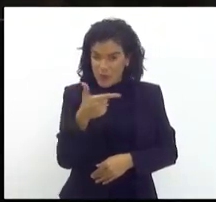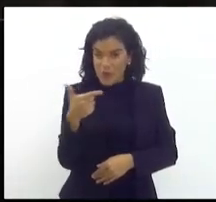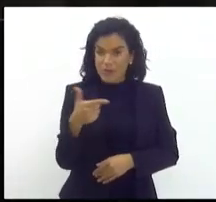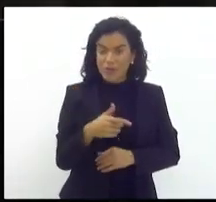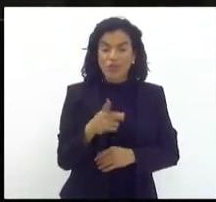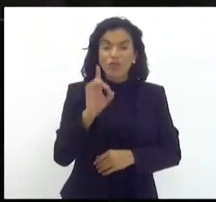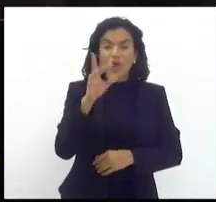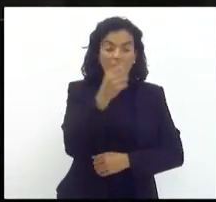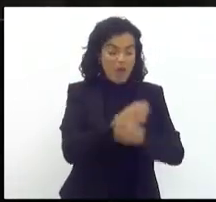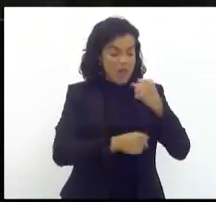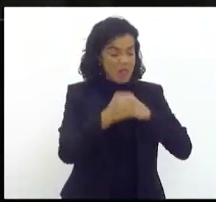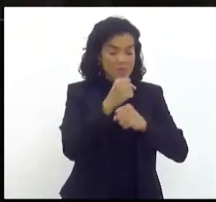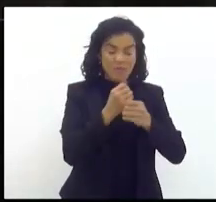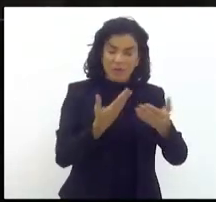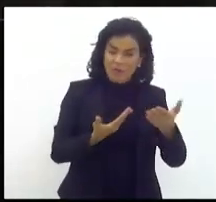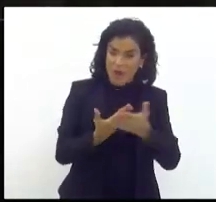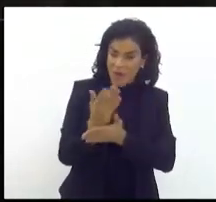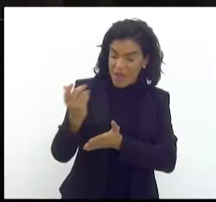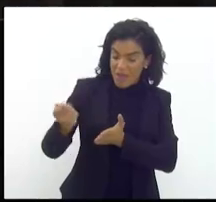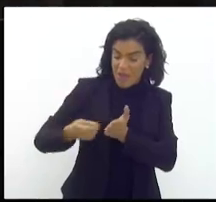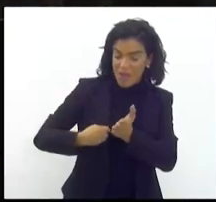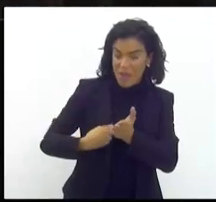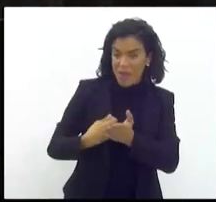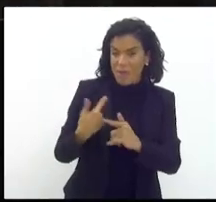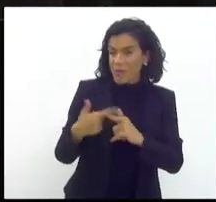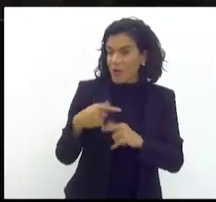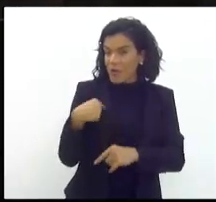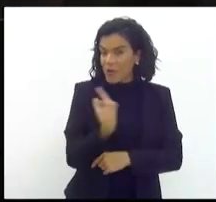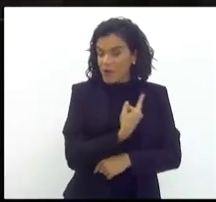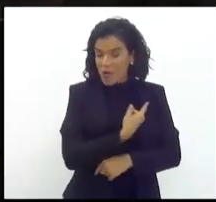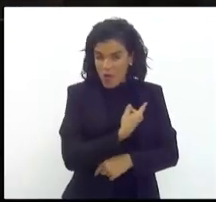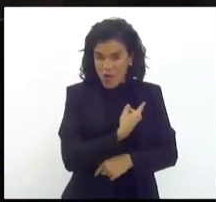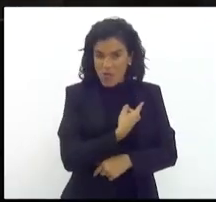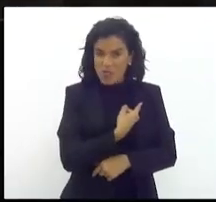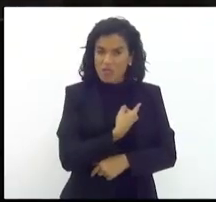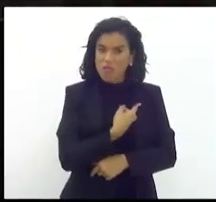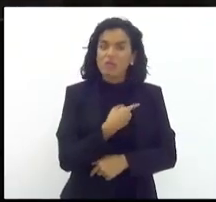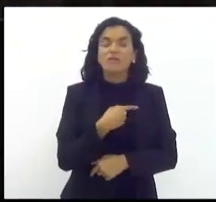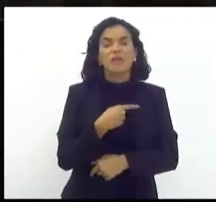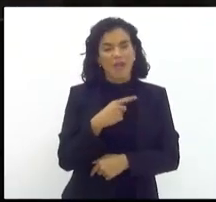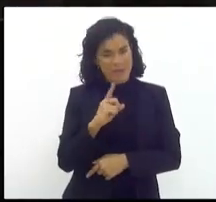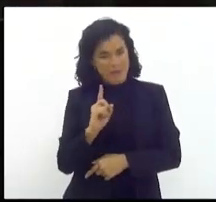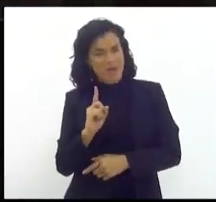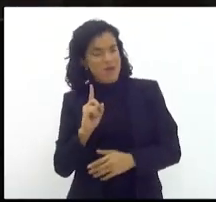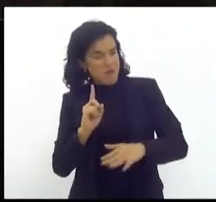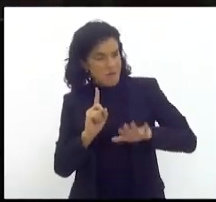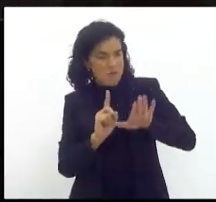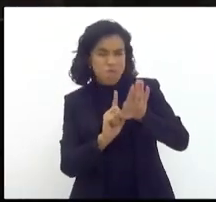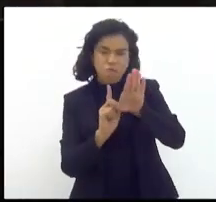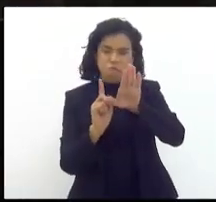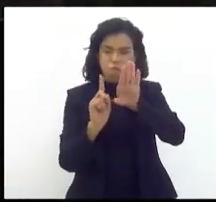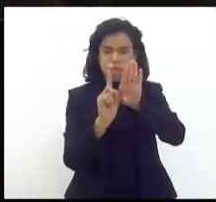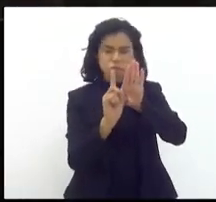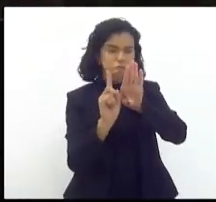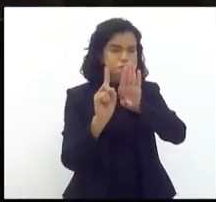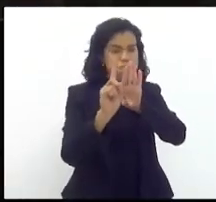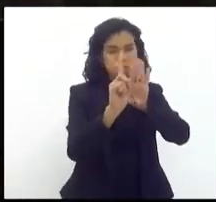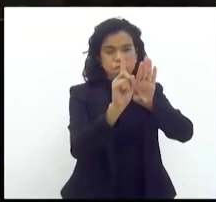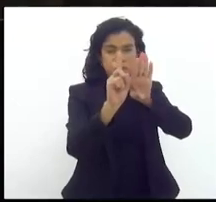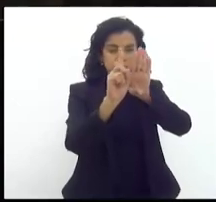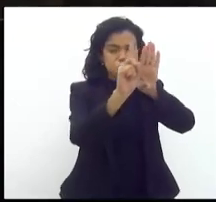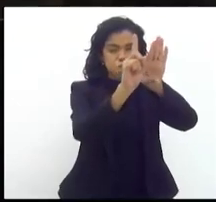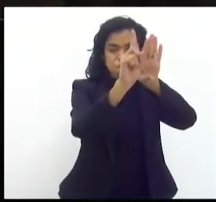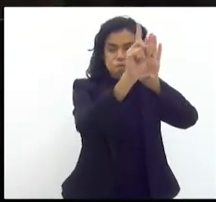no ano passado justamente porque nós que vamos na favela e na periferia com frequência que